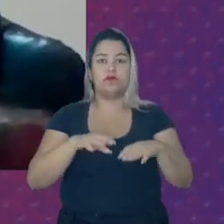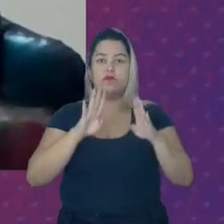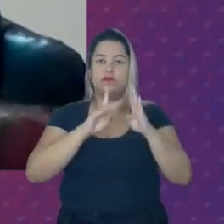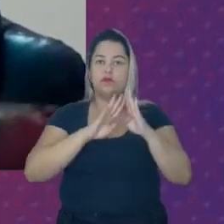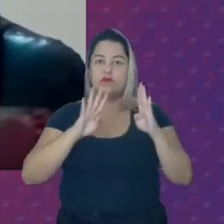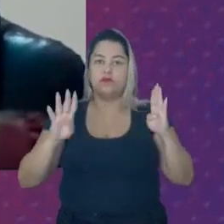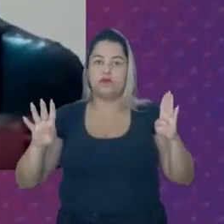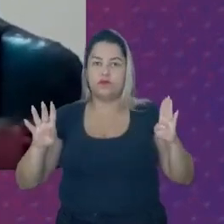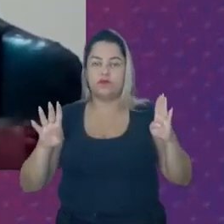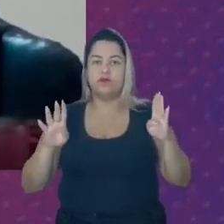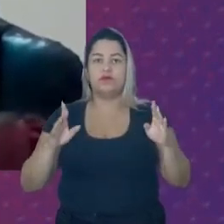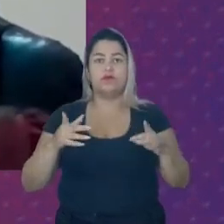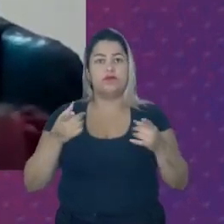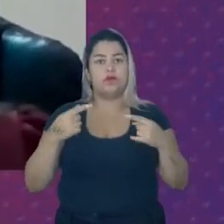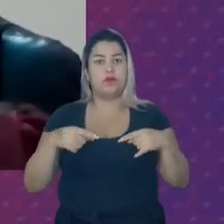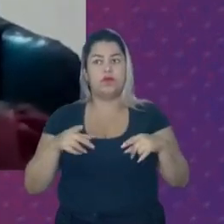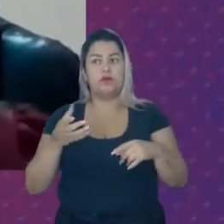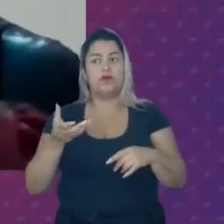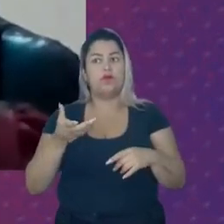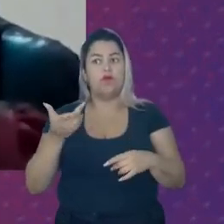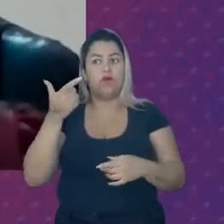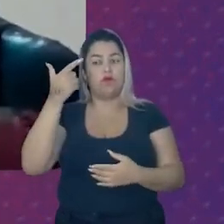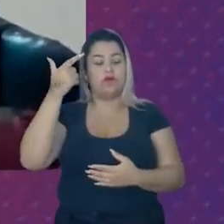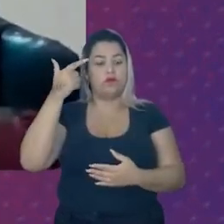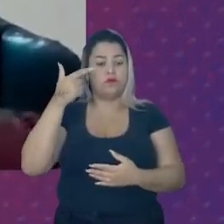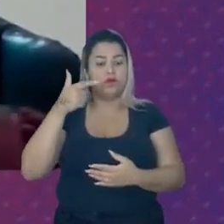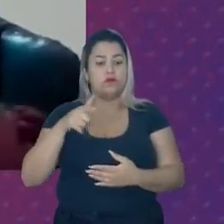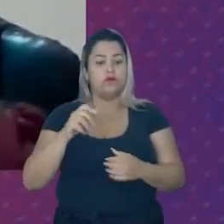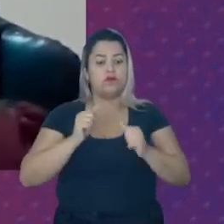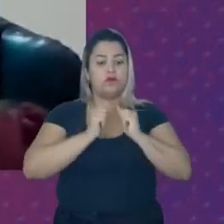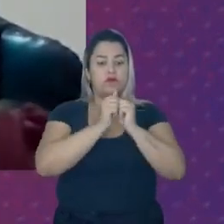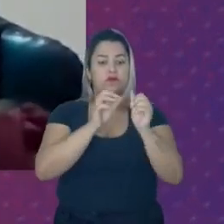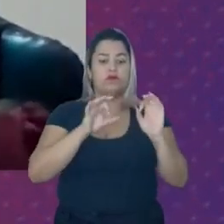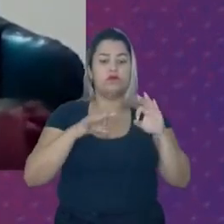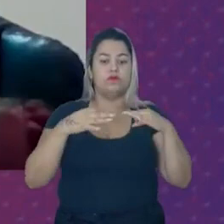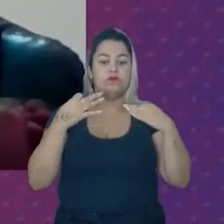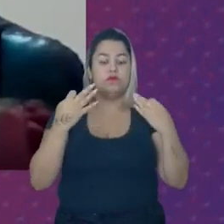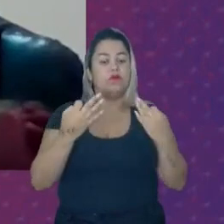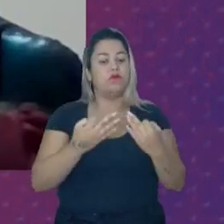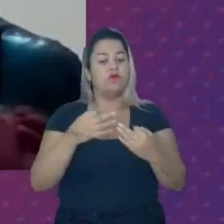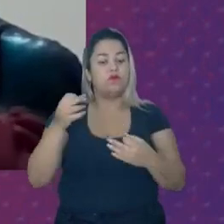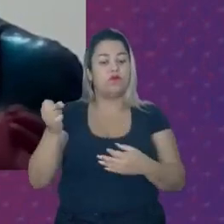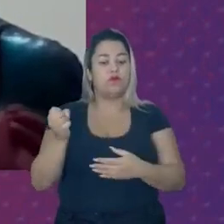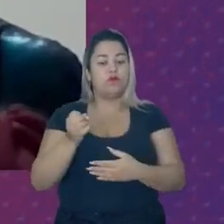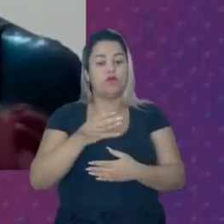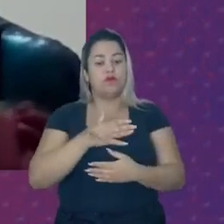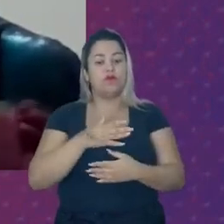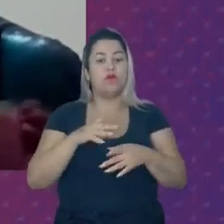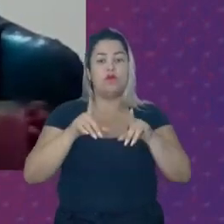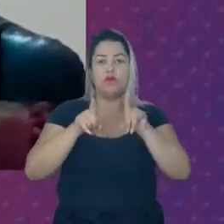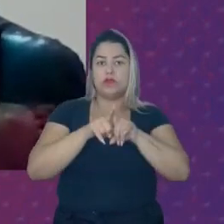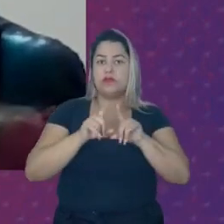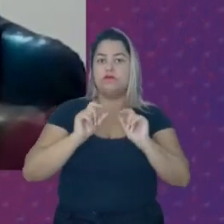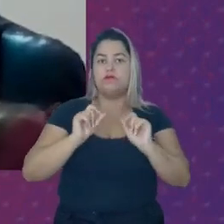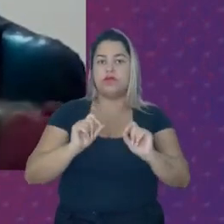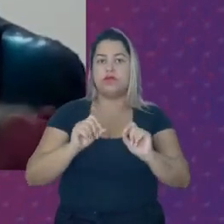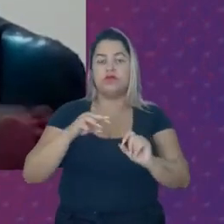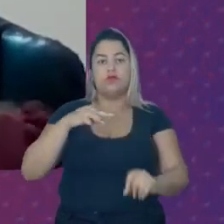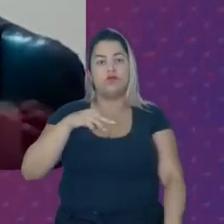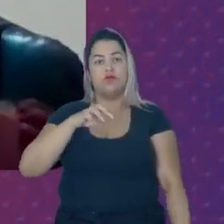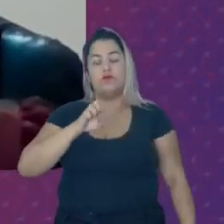eu. Porque hoje eu já consigo, junto com a minha família, a partir de um novo empreendimento, a partir de um MEI